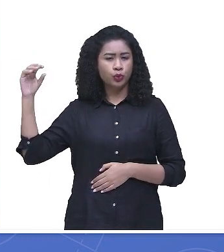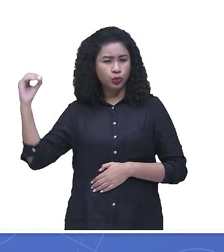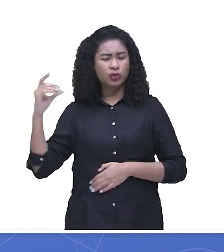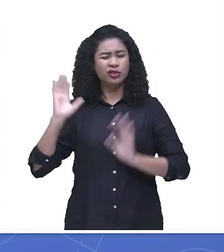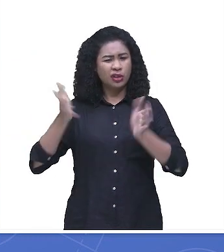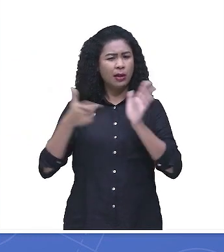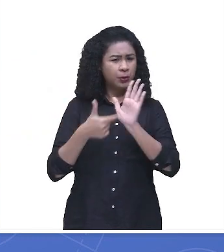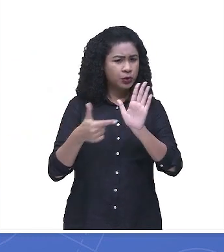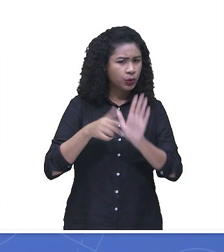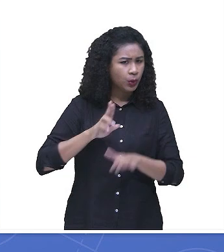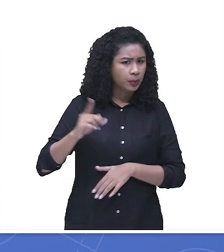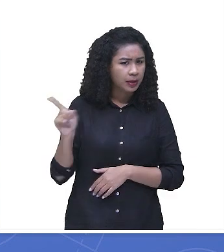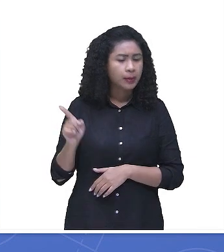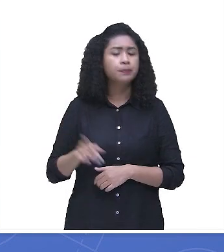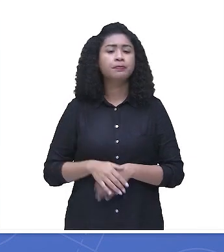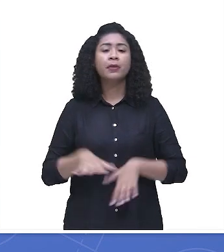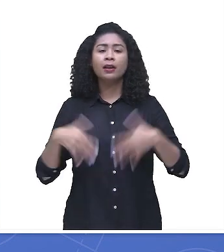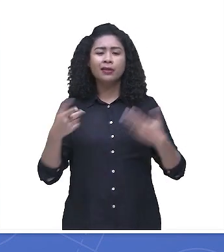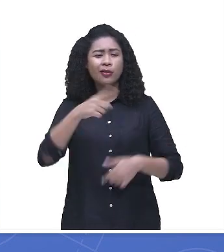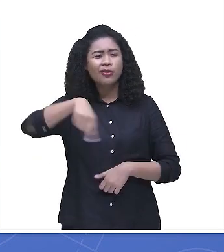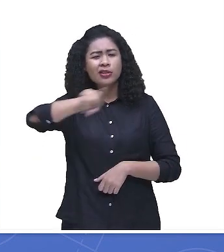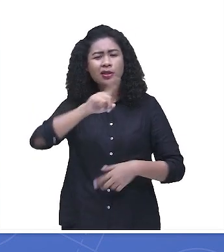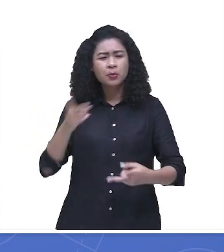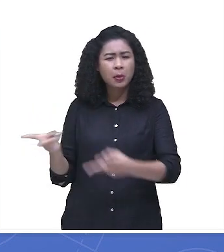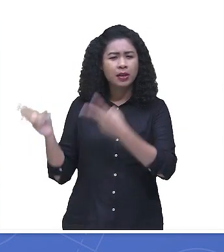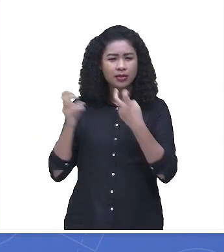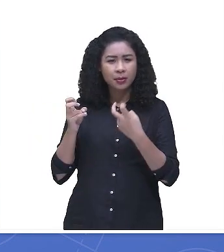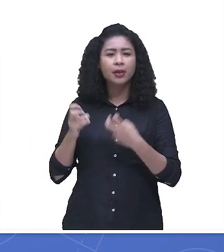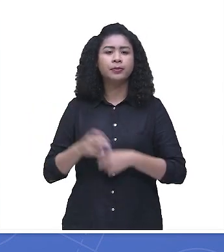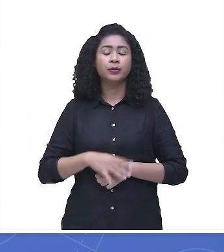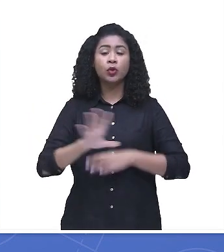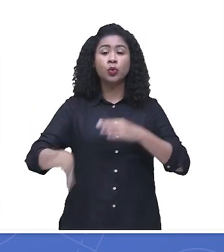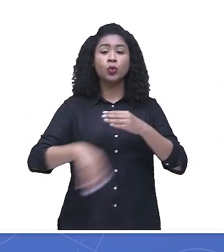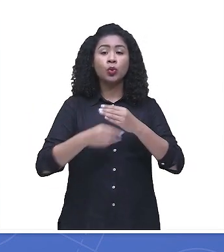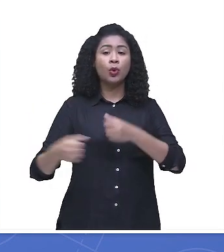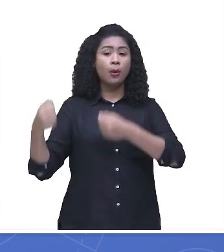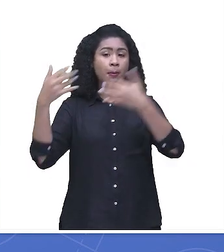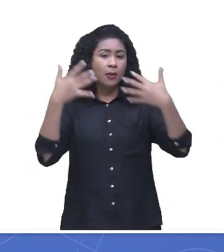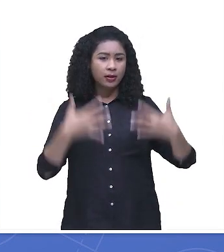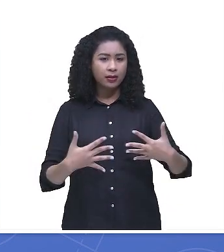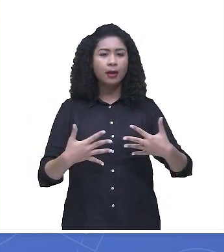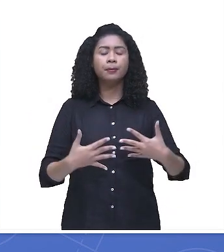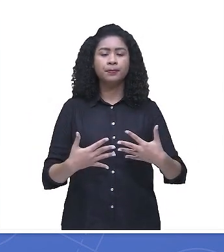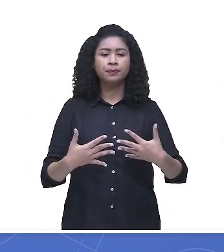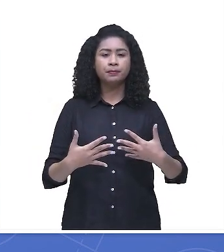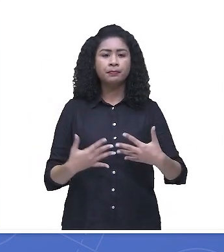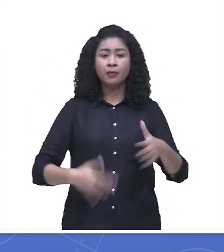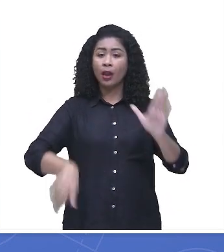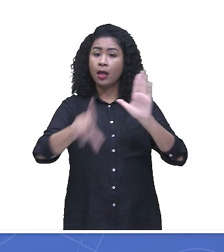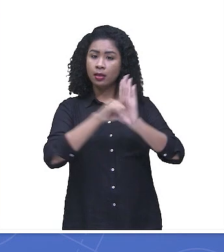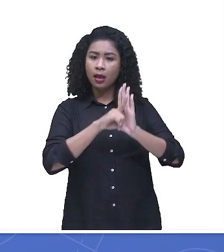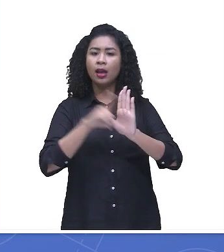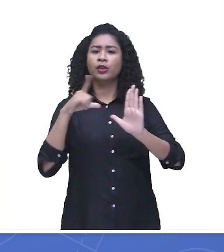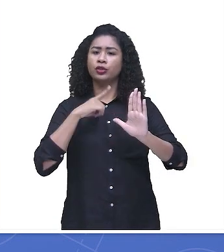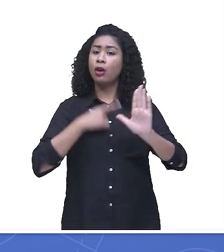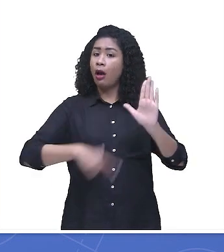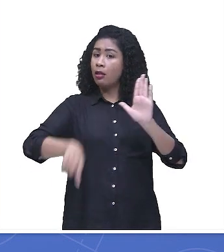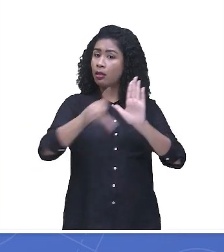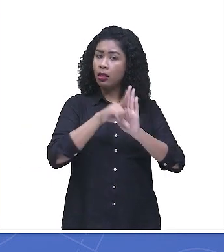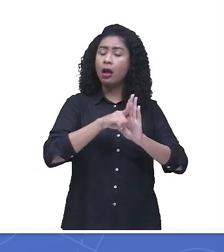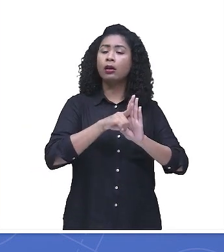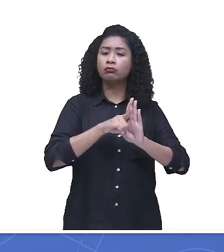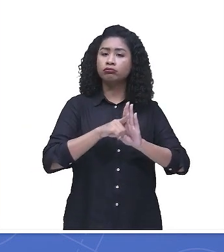Então, gente, como vocês podem ver, olha o que diz o nosso comentário. O Código de Hammurabi reunia as leis que regulamentavam a